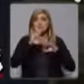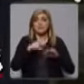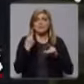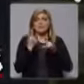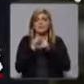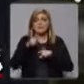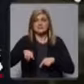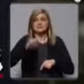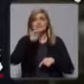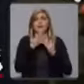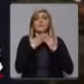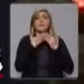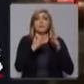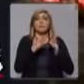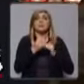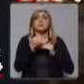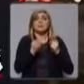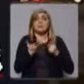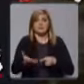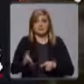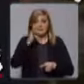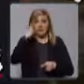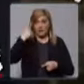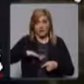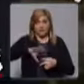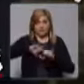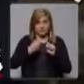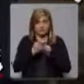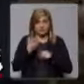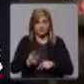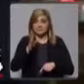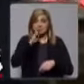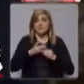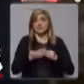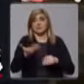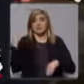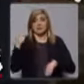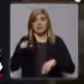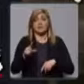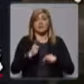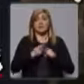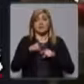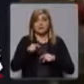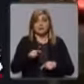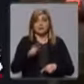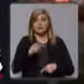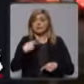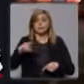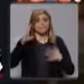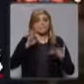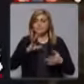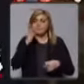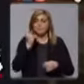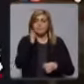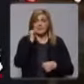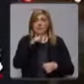concessões abre um precedente. Caso haja ruptura e uma eventual saída da Grécia da Zona Euro, seria um desastre para a